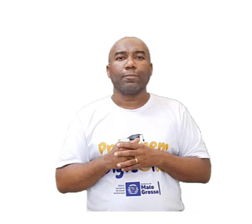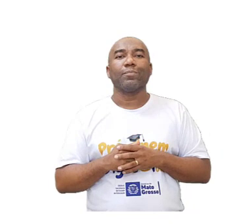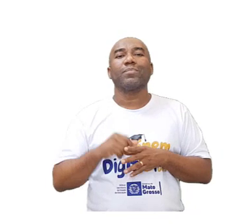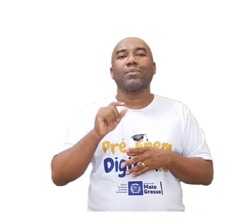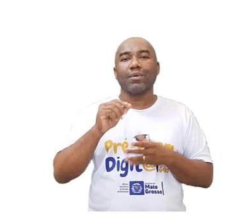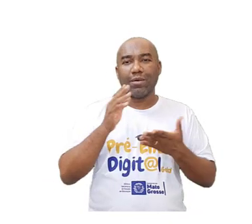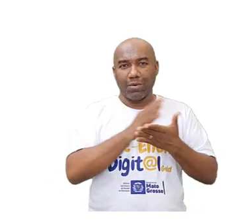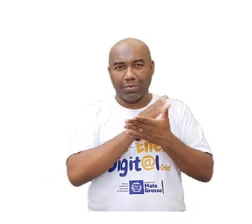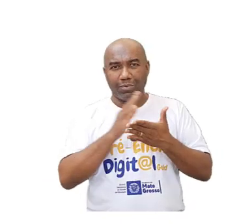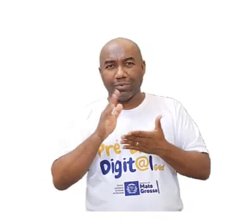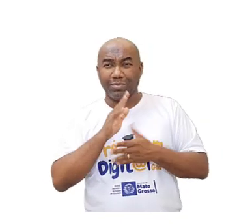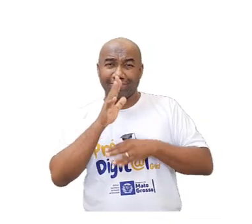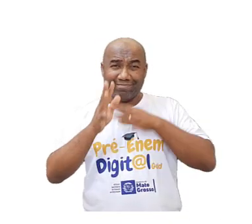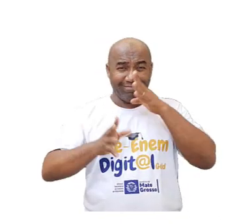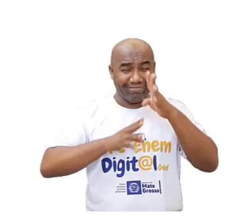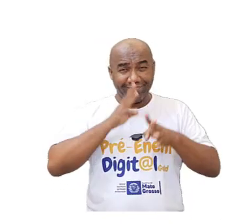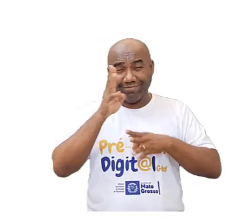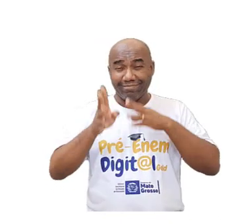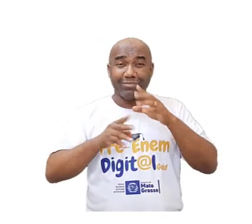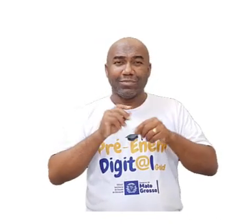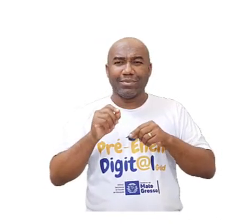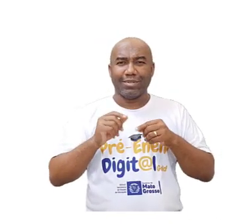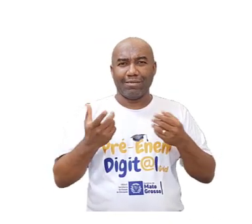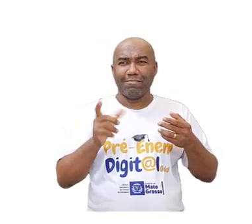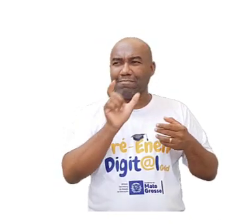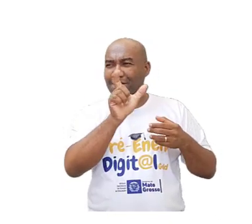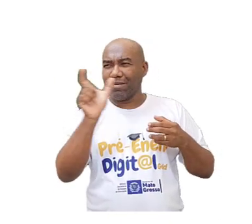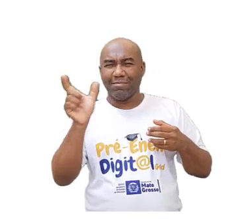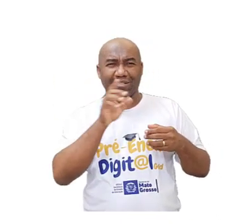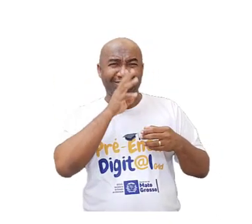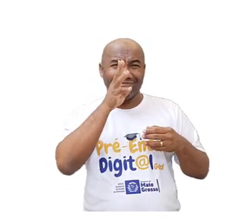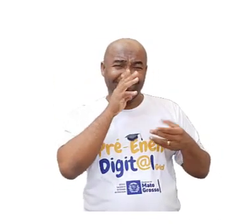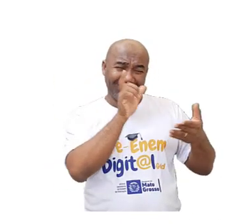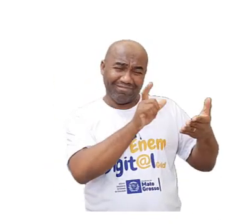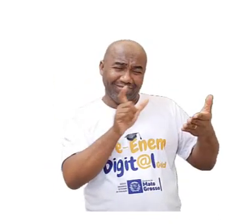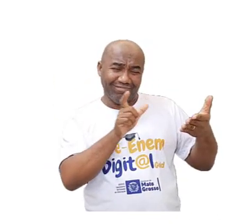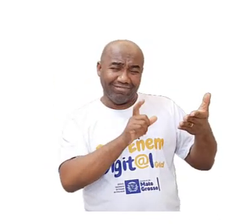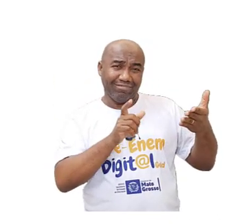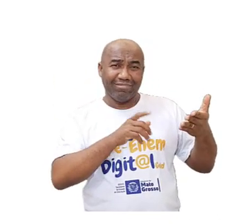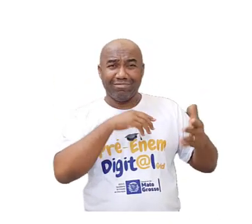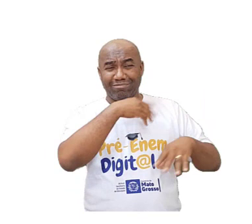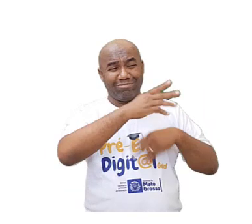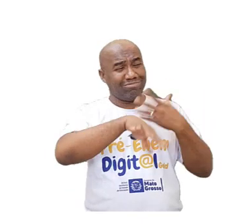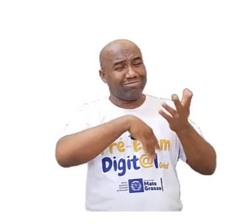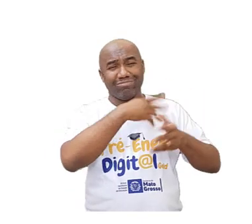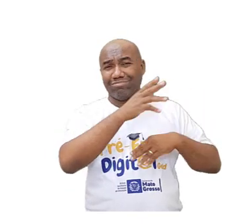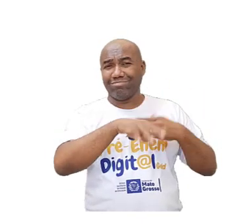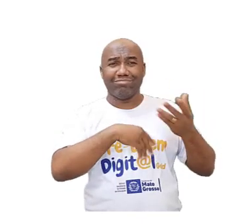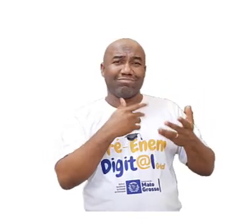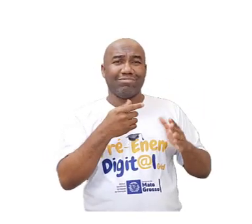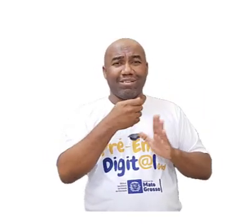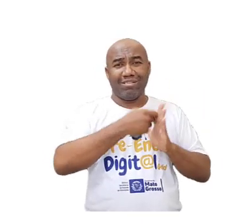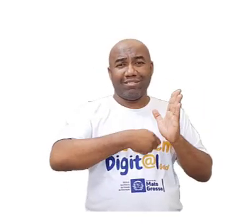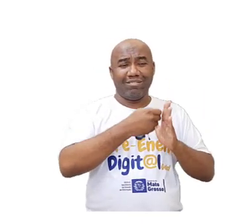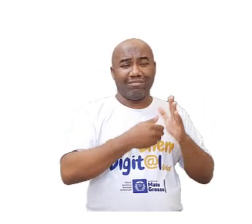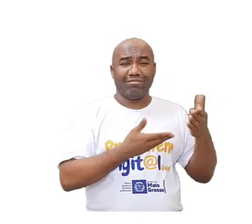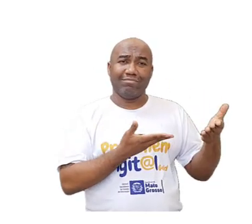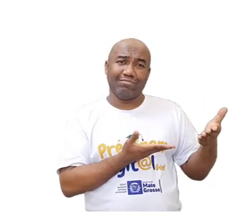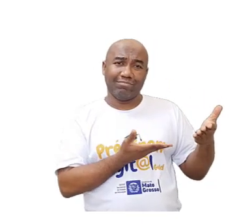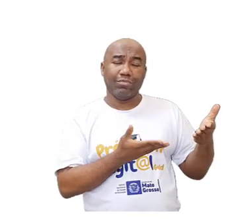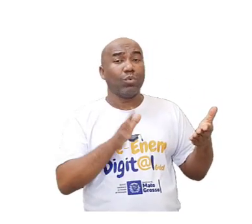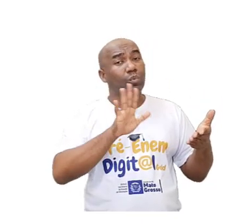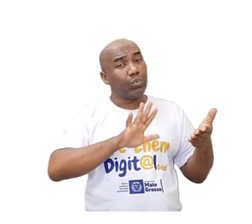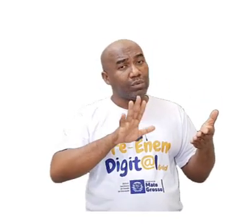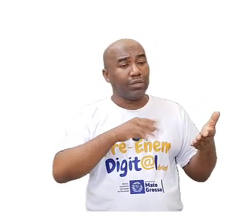cuidado. Há pessoas que na correria colocam um agente que não vale nada. O que é um agente que não vale nada? É um agente nulo, precisa